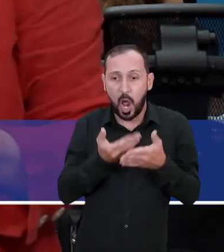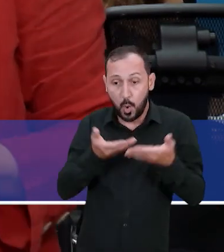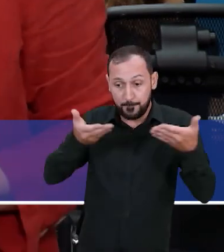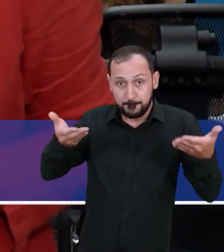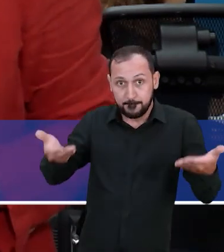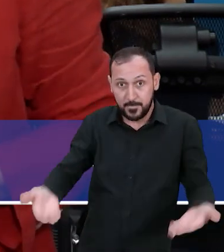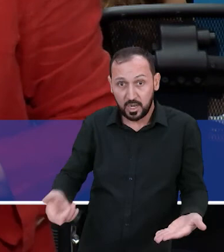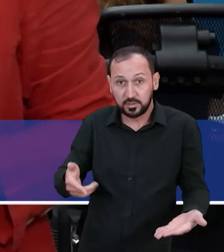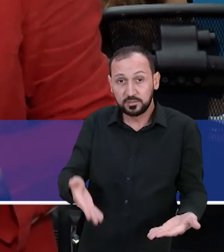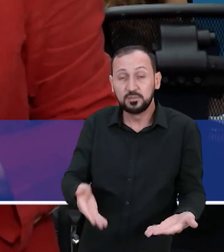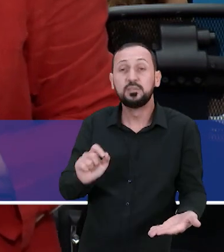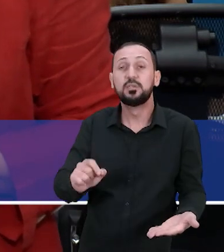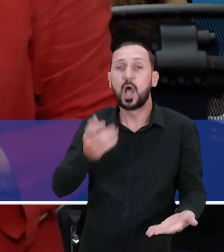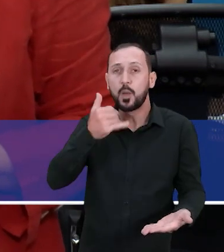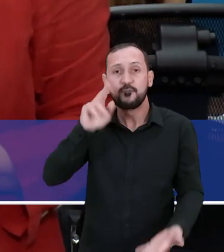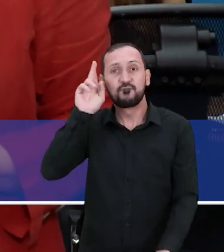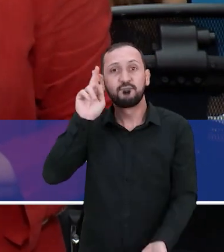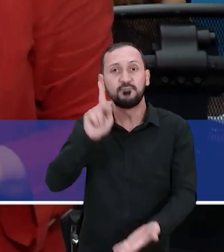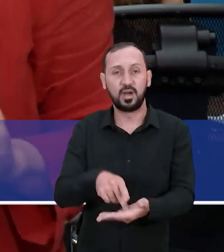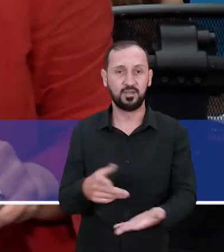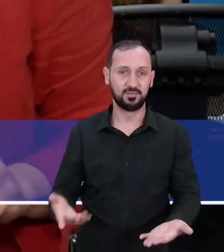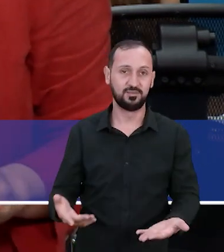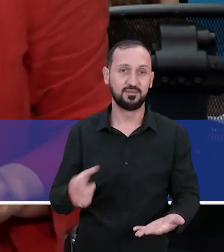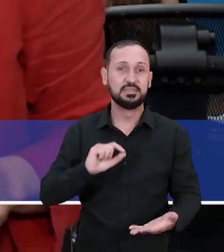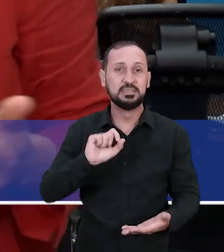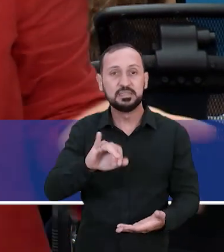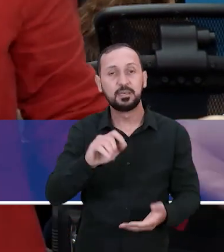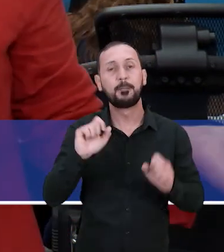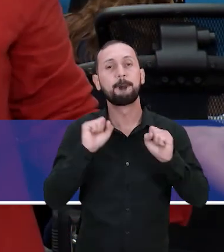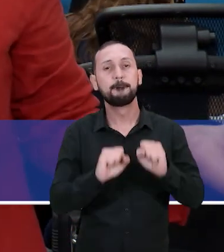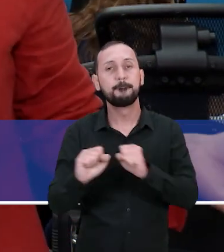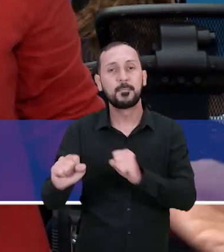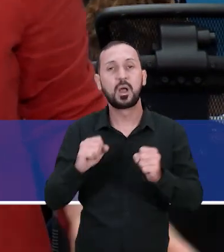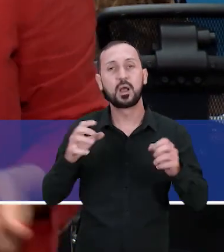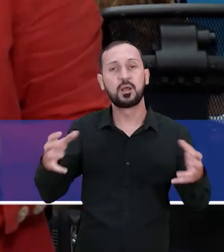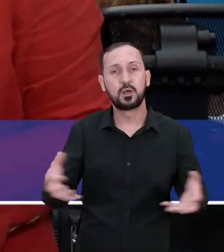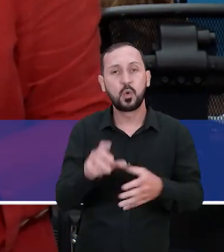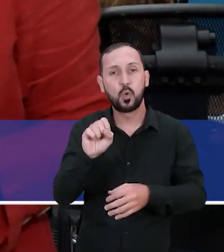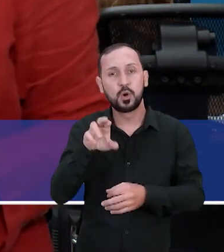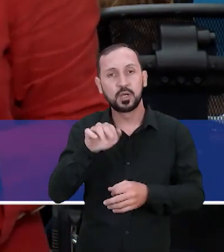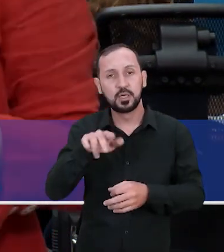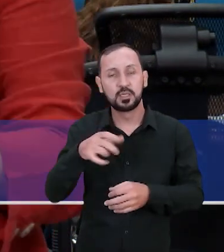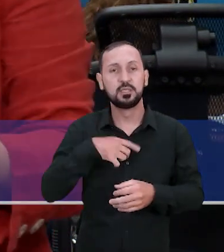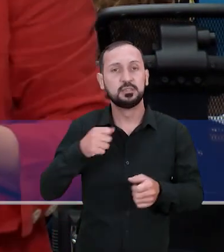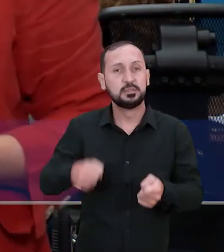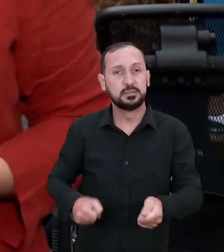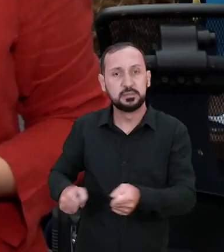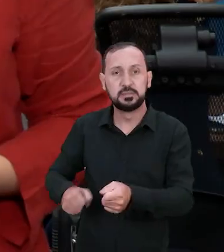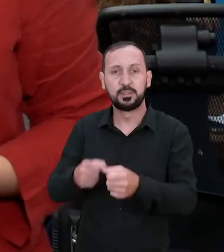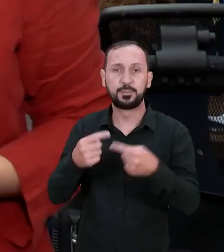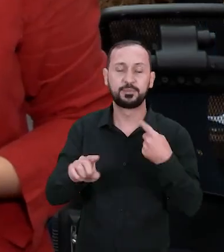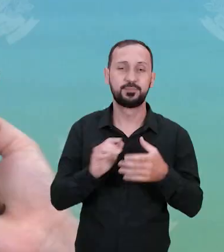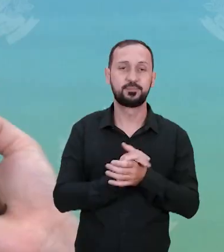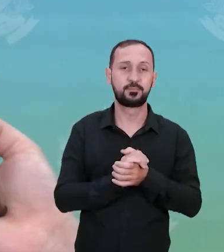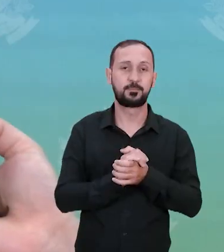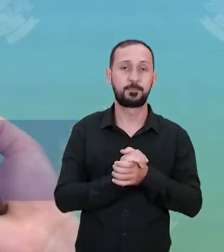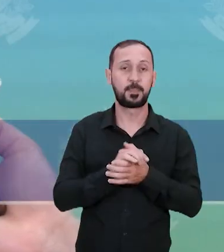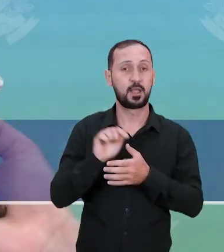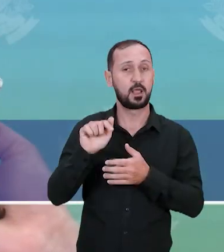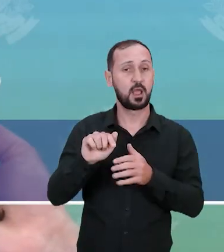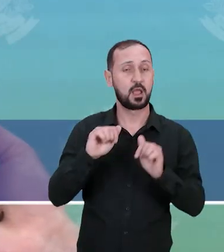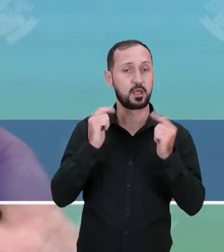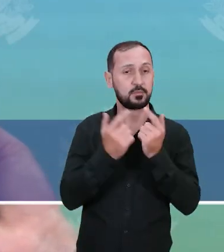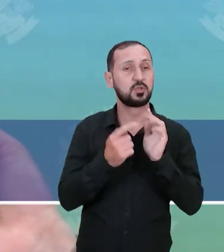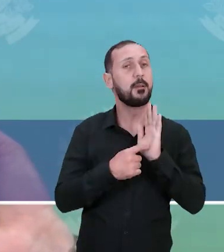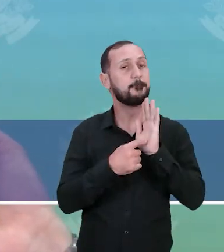na mesa do sul-mato-grossense comida de verdade, se possível, orgânica e sem agrotóxicos. Foi apresentado aqui